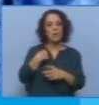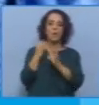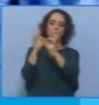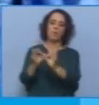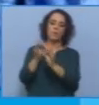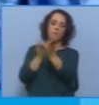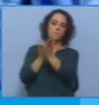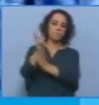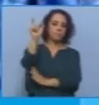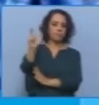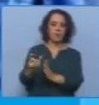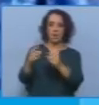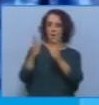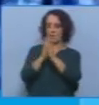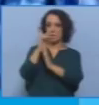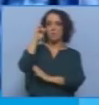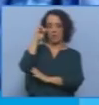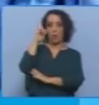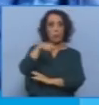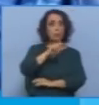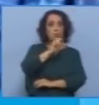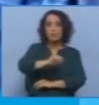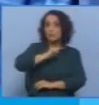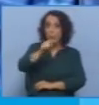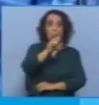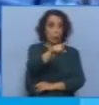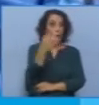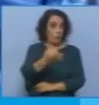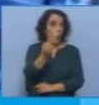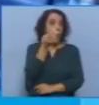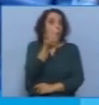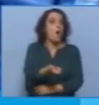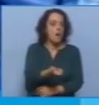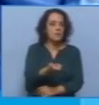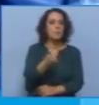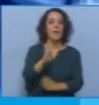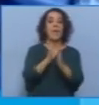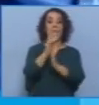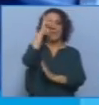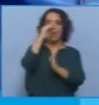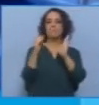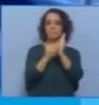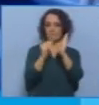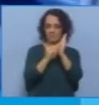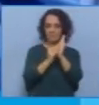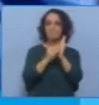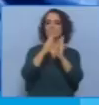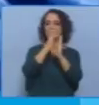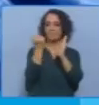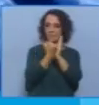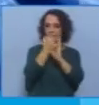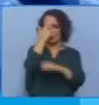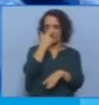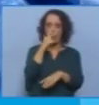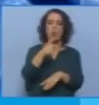que a sua vida também esteja em jogo, porque esteve em jogo. Então, que Deus está na história, está. Nós, como cristãos, precisamos de rezar,